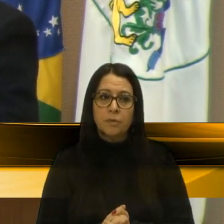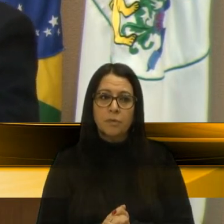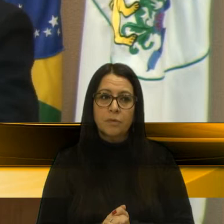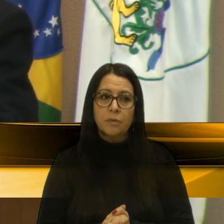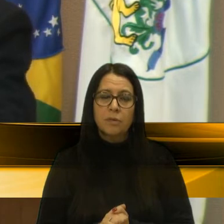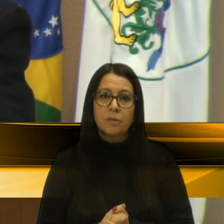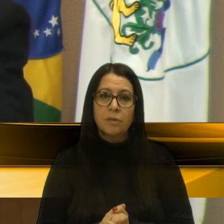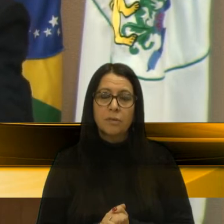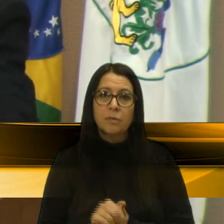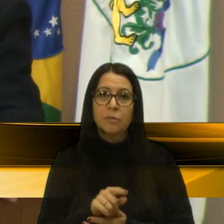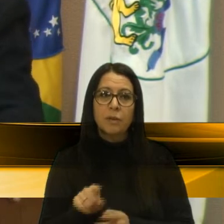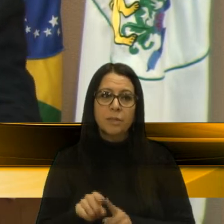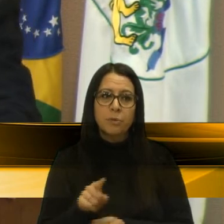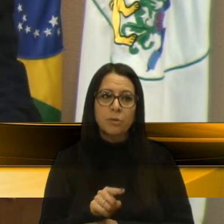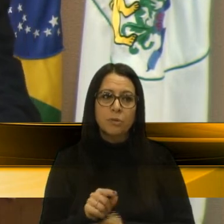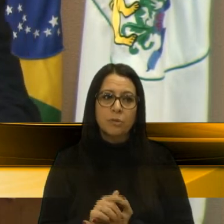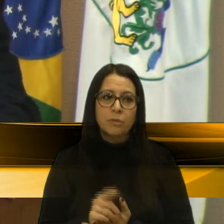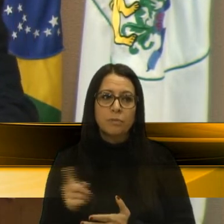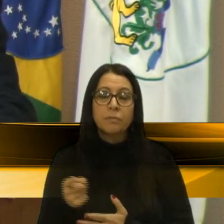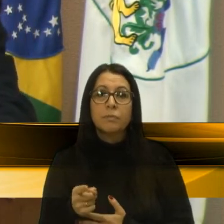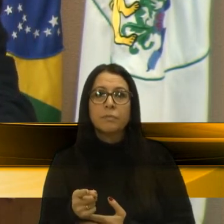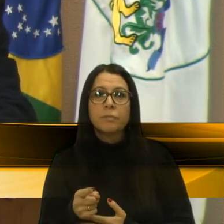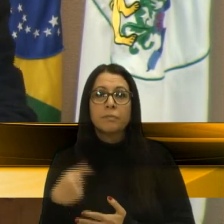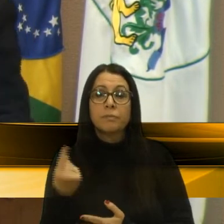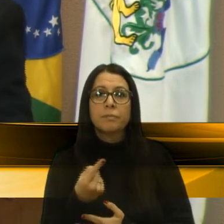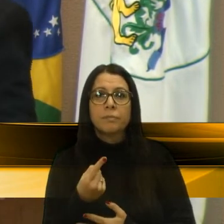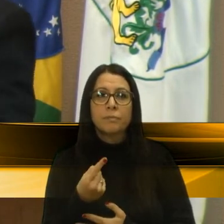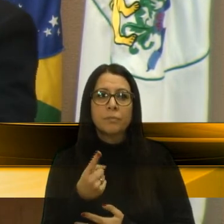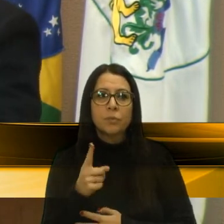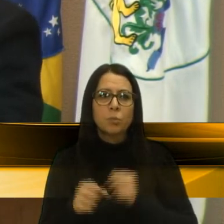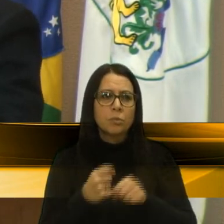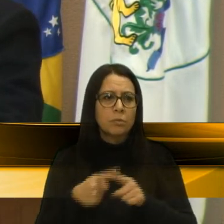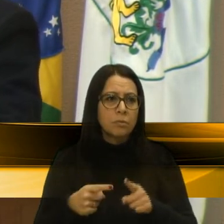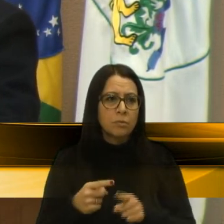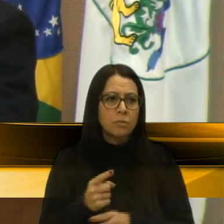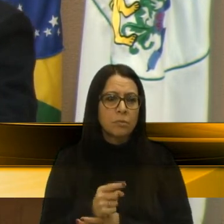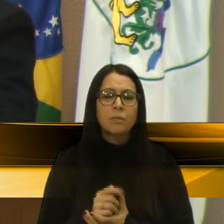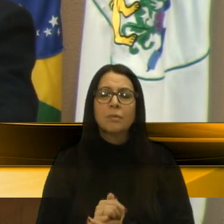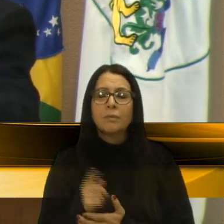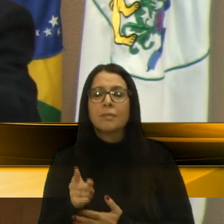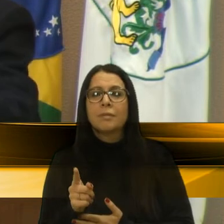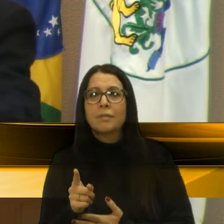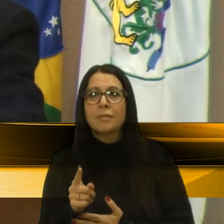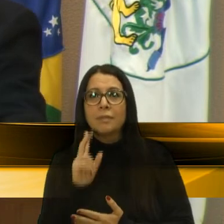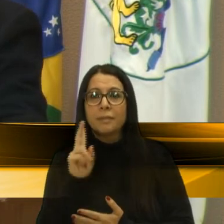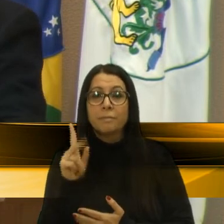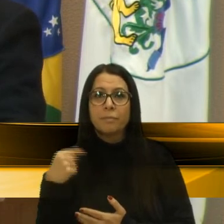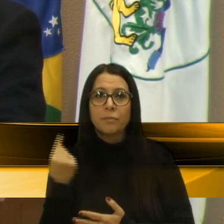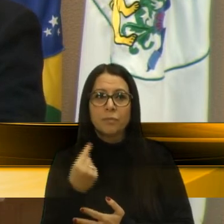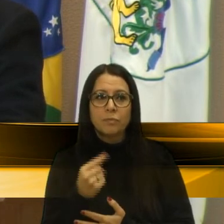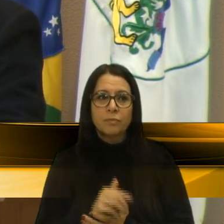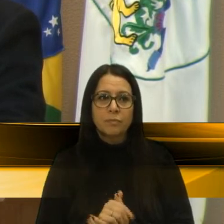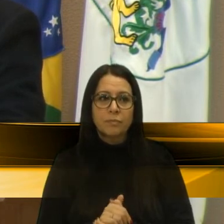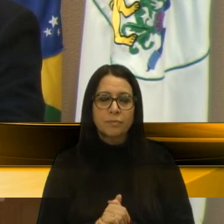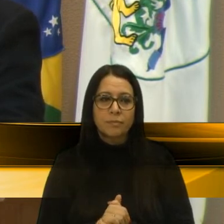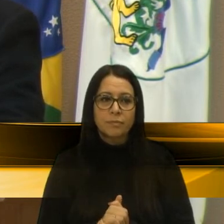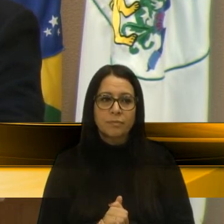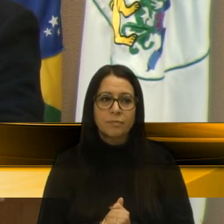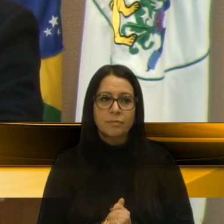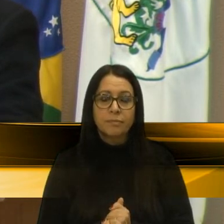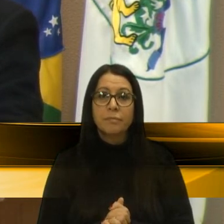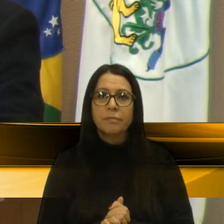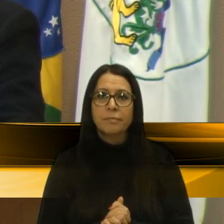dos colegas vereadores, se nós vamos ter a possibilidade de dar esse tempo ainda ao